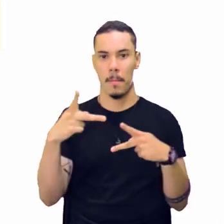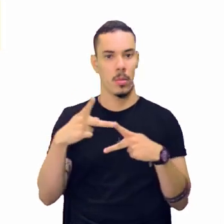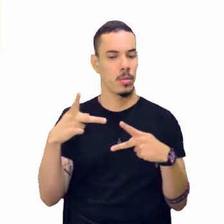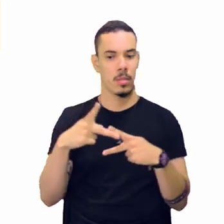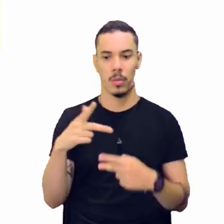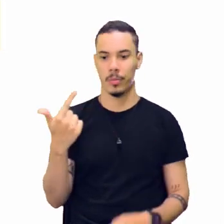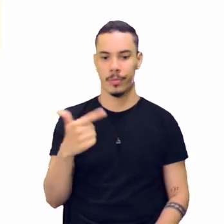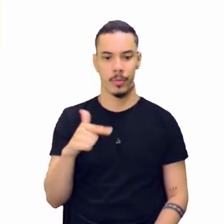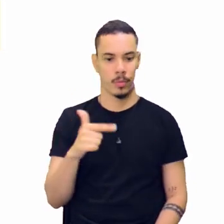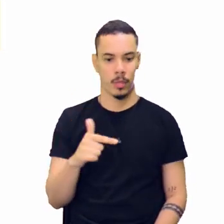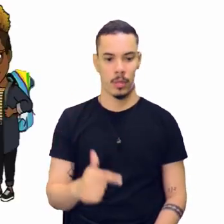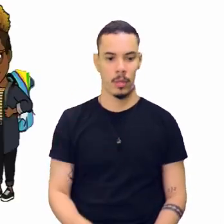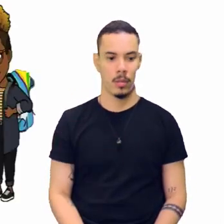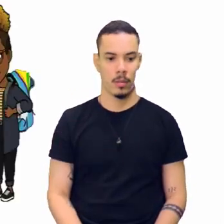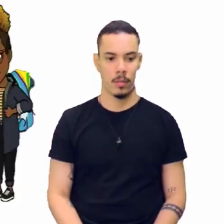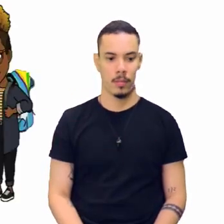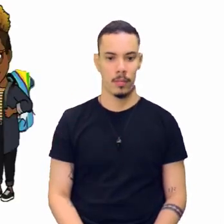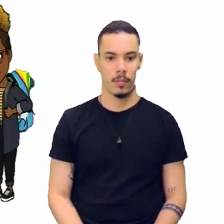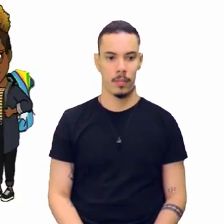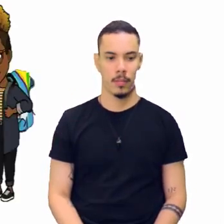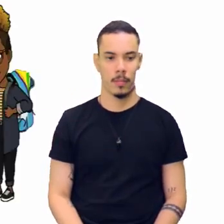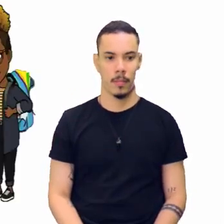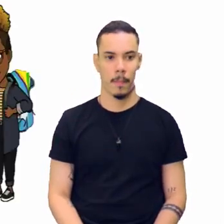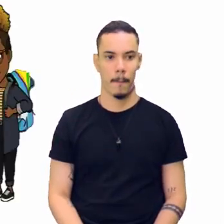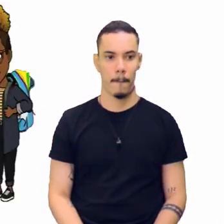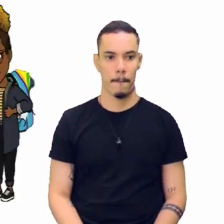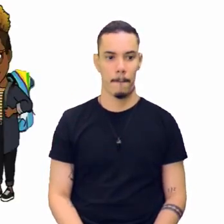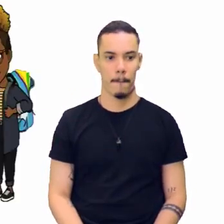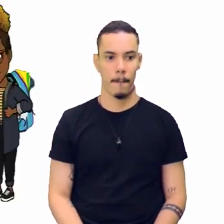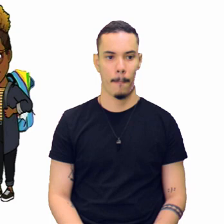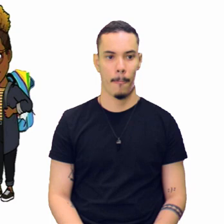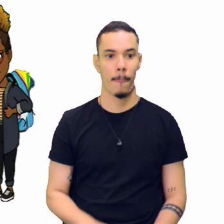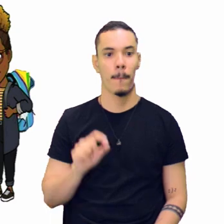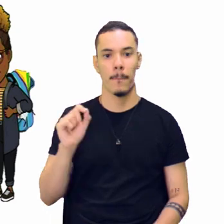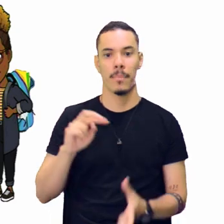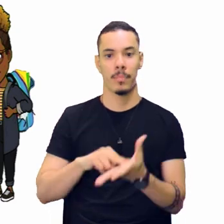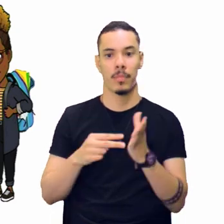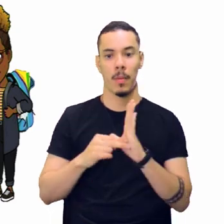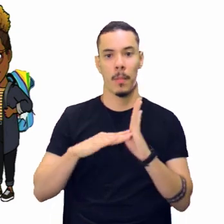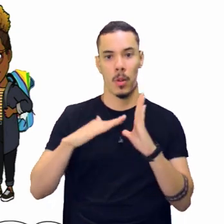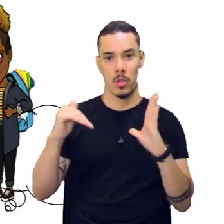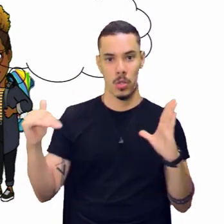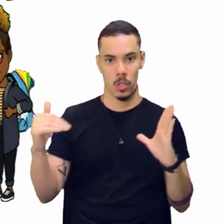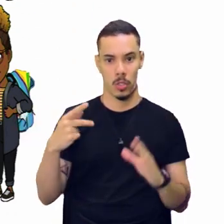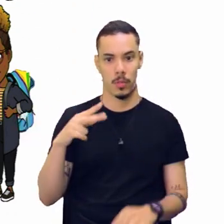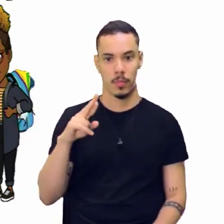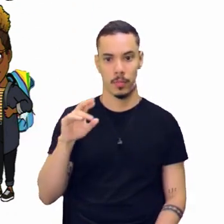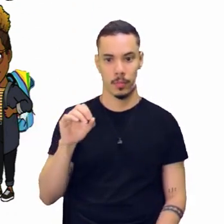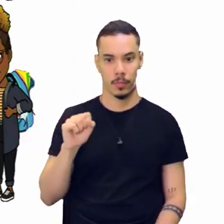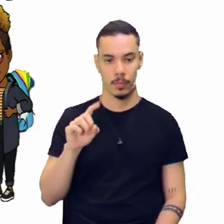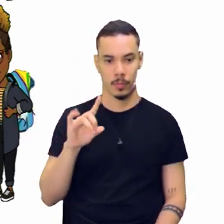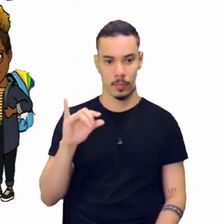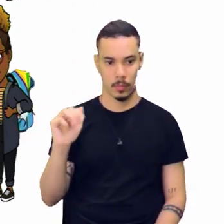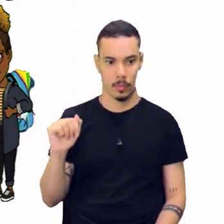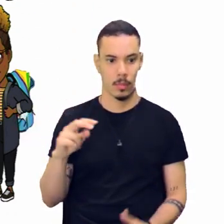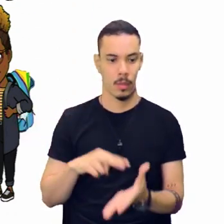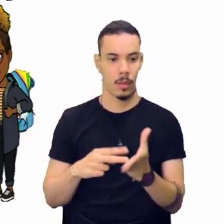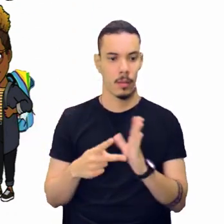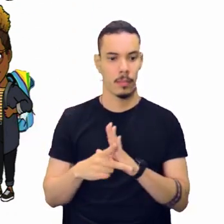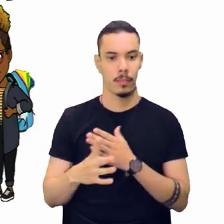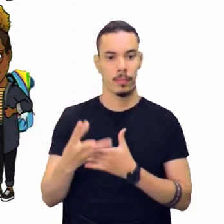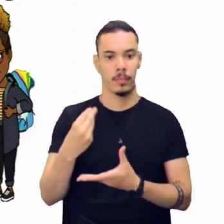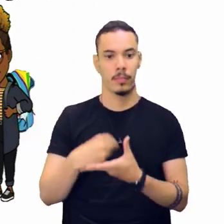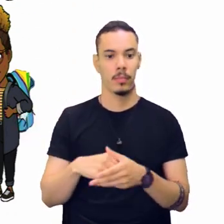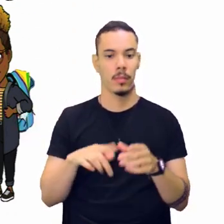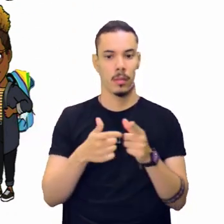tem o acento. O que é prosódia? É a parte da